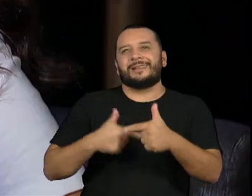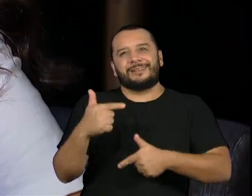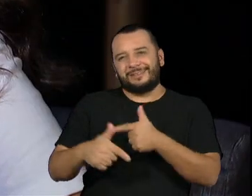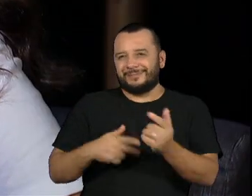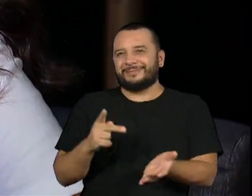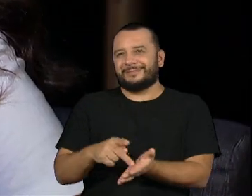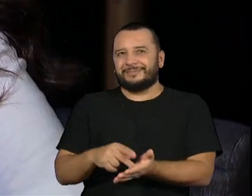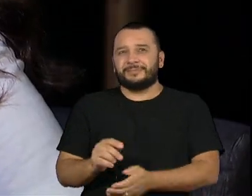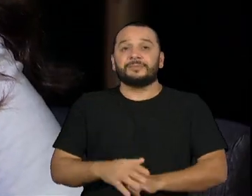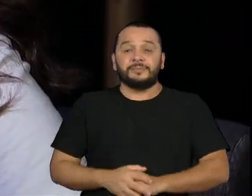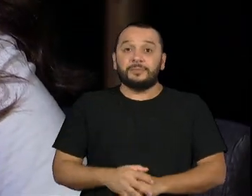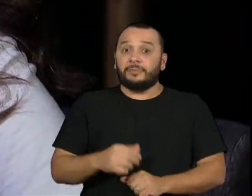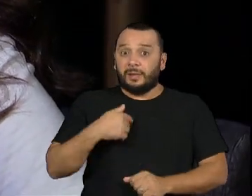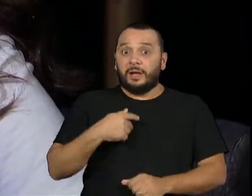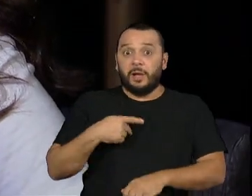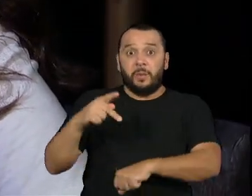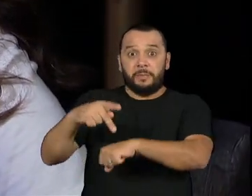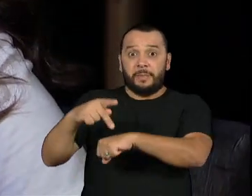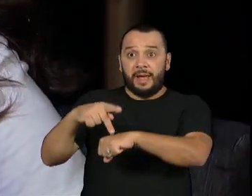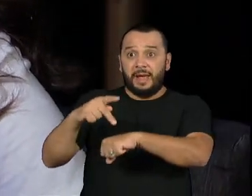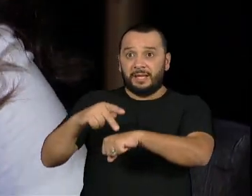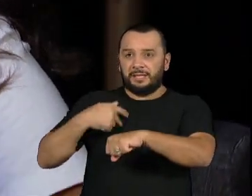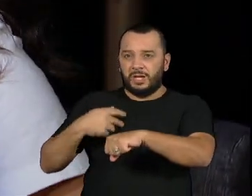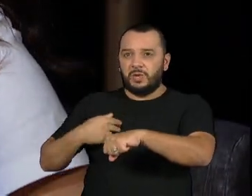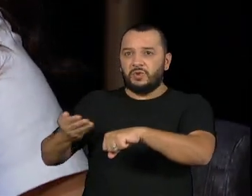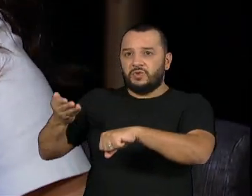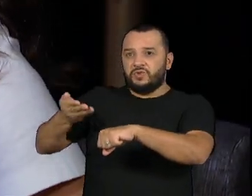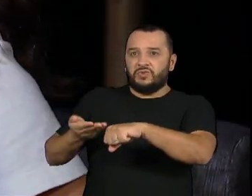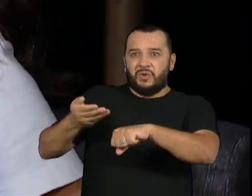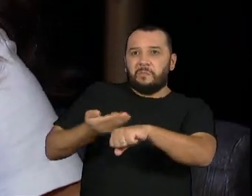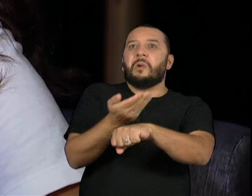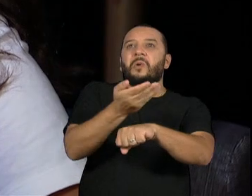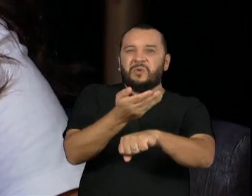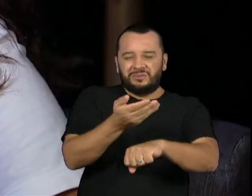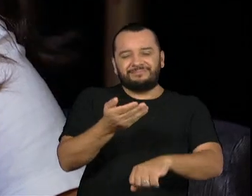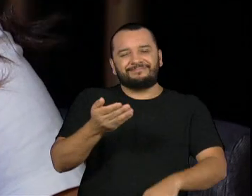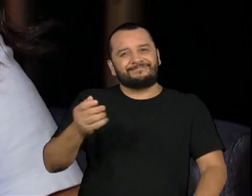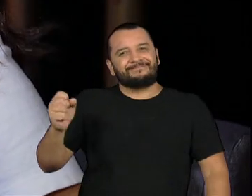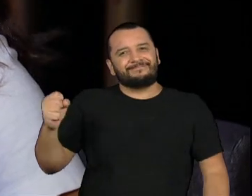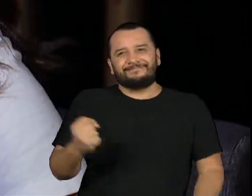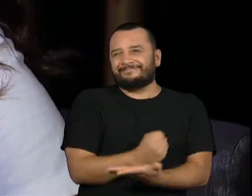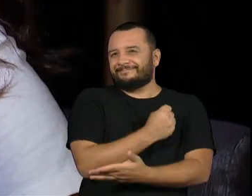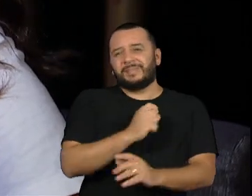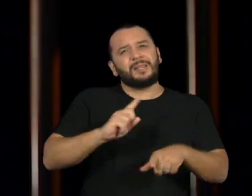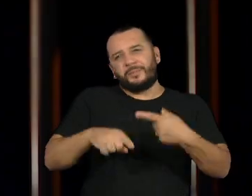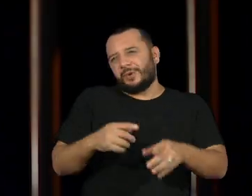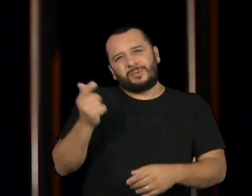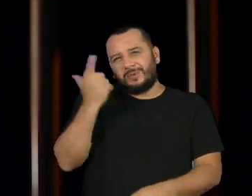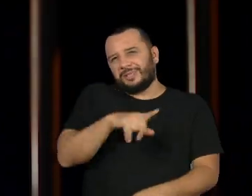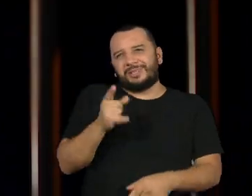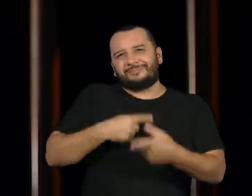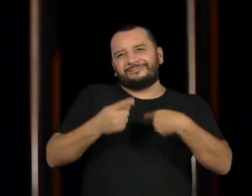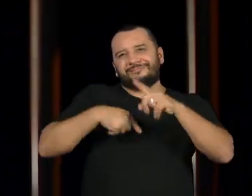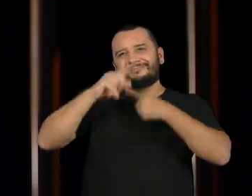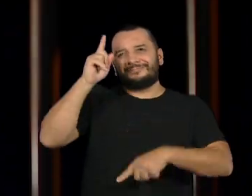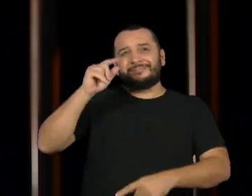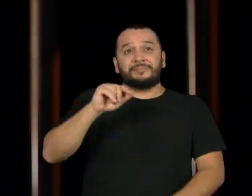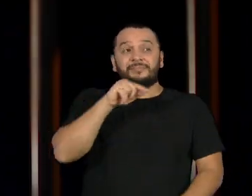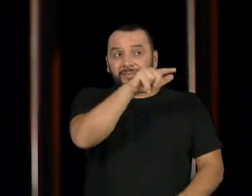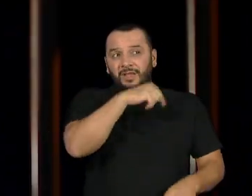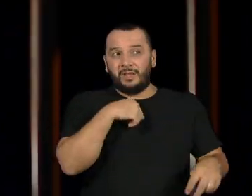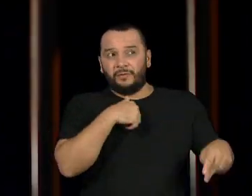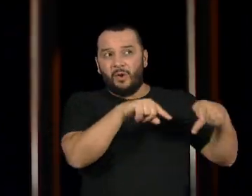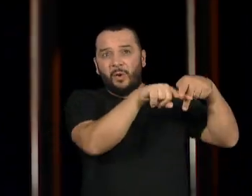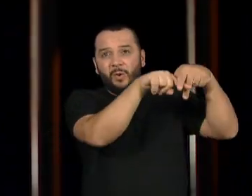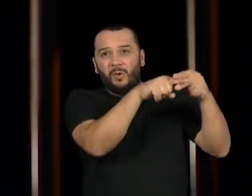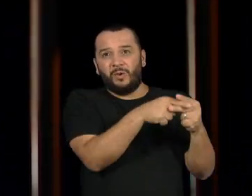Eu já tinha batido na pedra, eu já ia ter que postar stories da chegada, foi bem frustrante, mas deu tudo certo. Agora, bacana. eu acho que eu vou te corrigir, porque eu acho que você contou